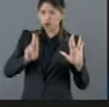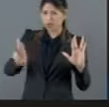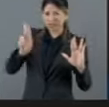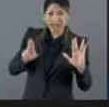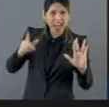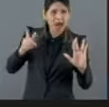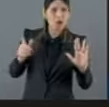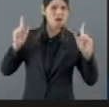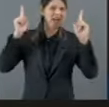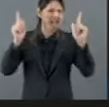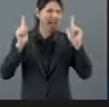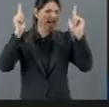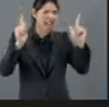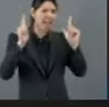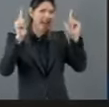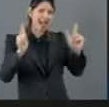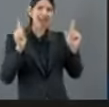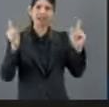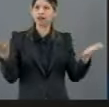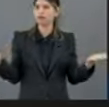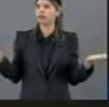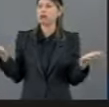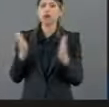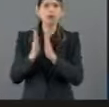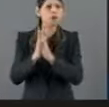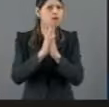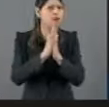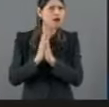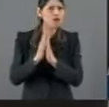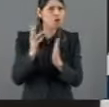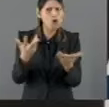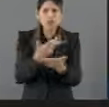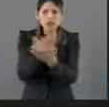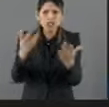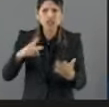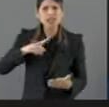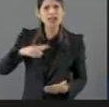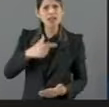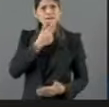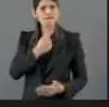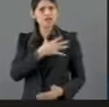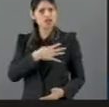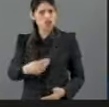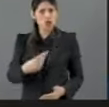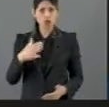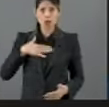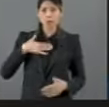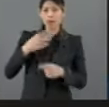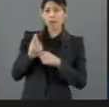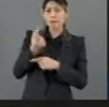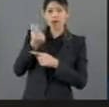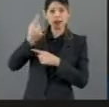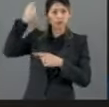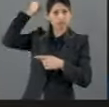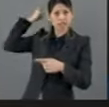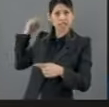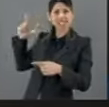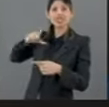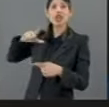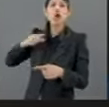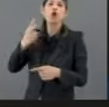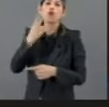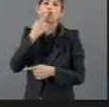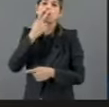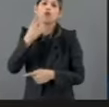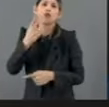têm filhos. Como é que nós podemos fazer esse tipo de. Na minha época, nós tínhamos o cigarro, era um cigarro da Pan,